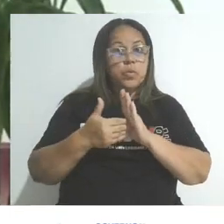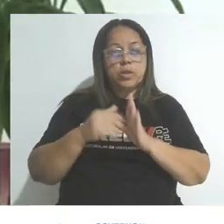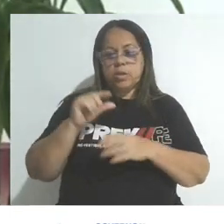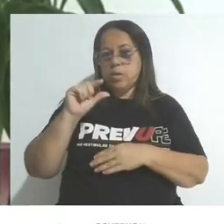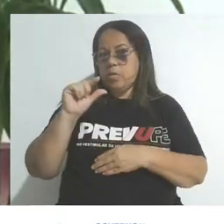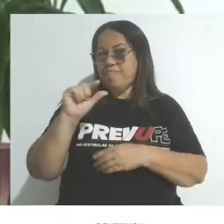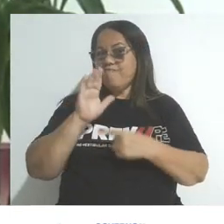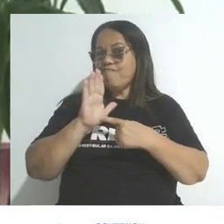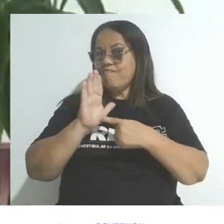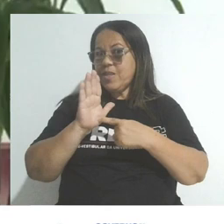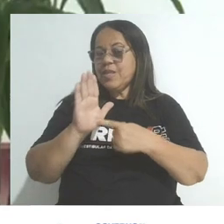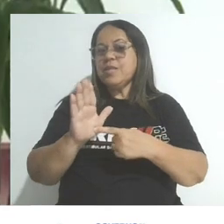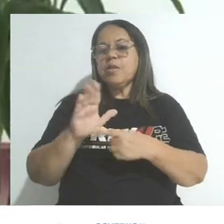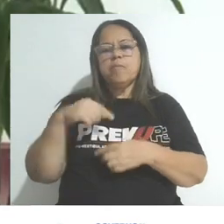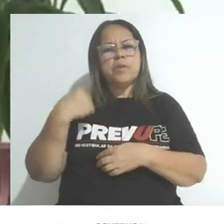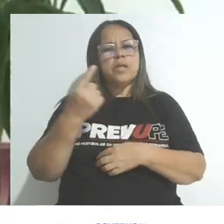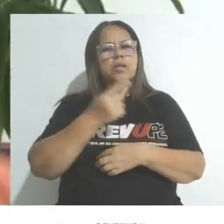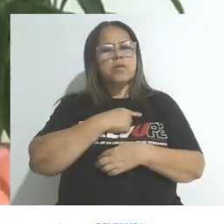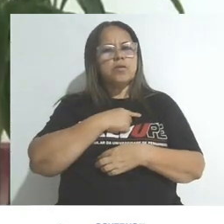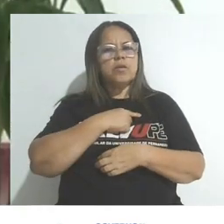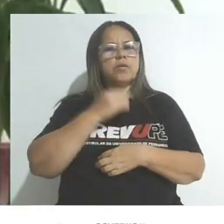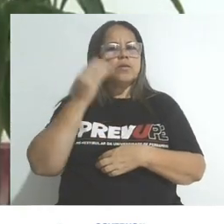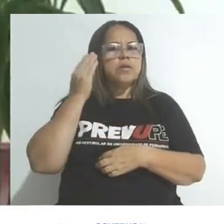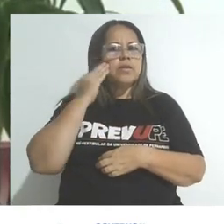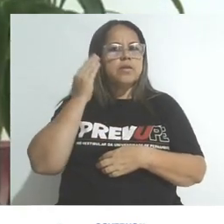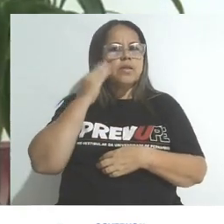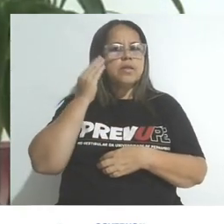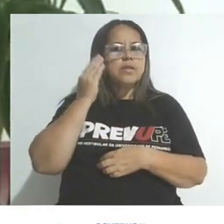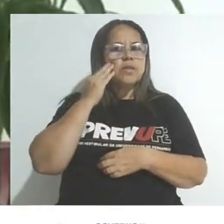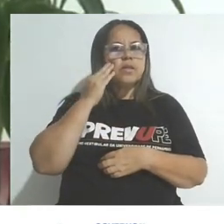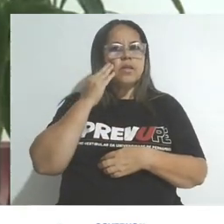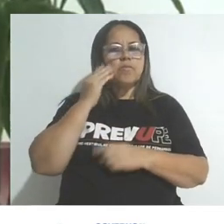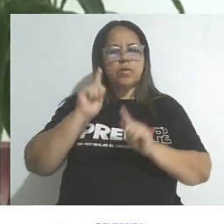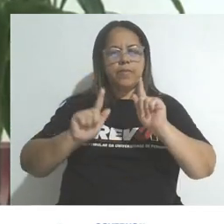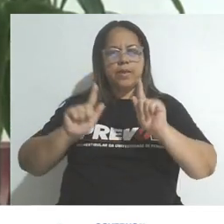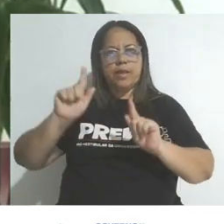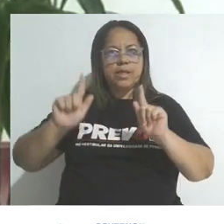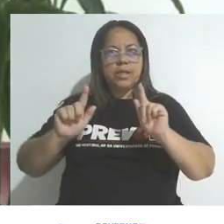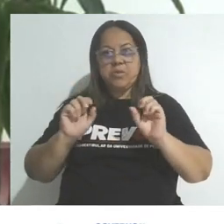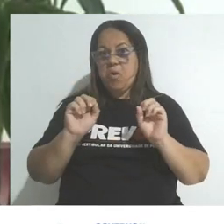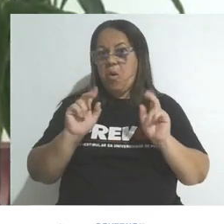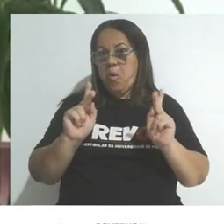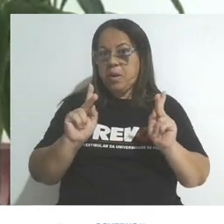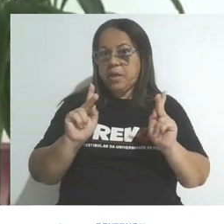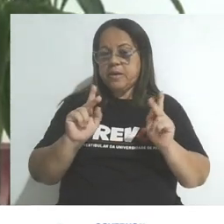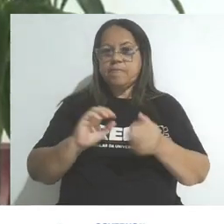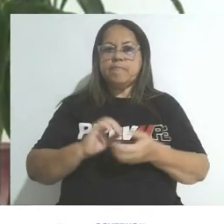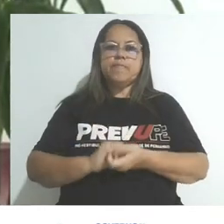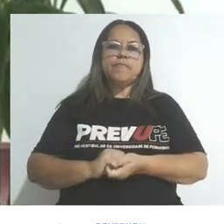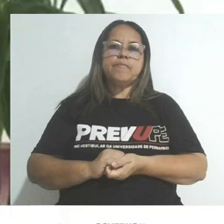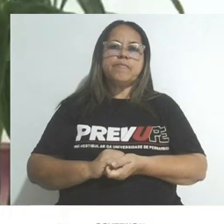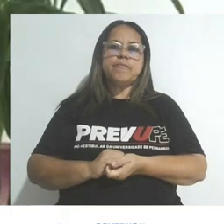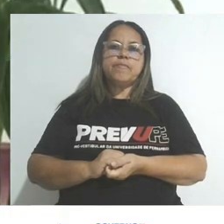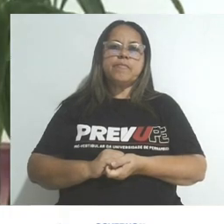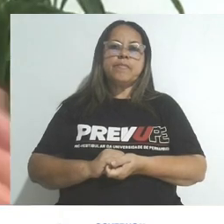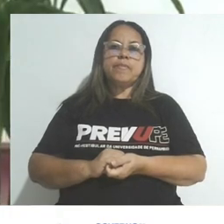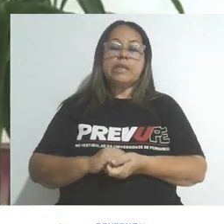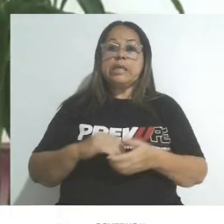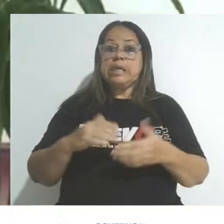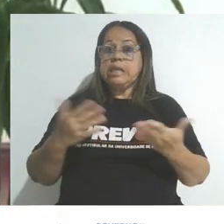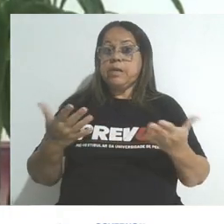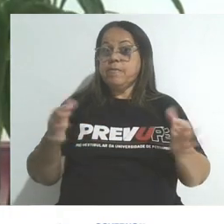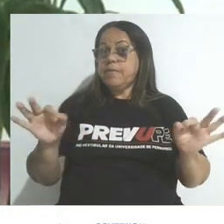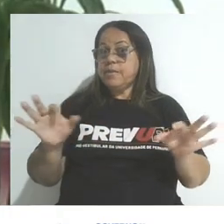recorte amostral para que a gente tenha esse letramento estatístico, tá bom? Então, pessoal, por